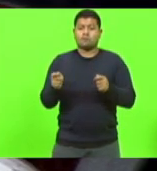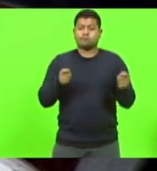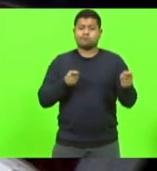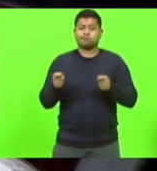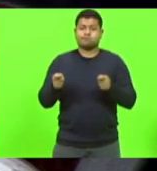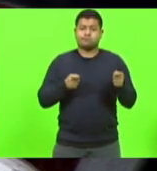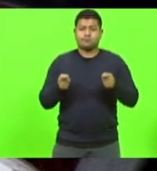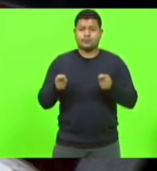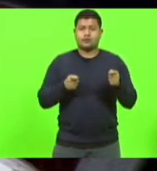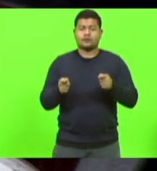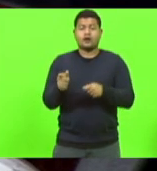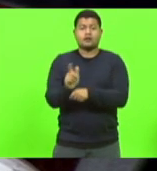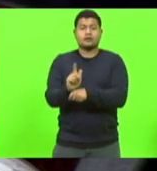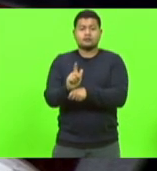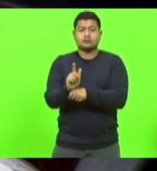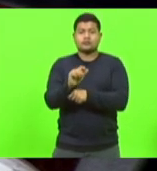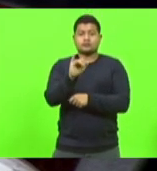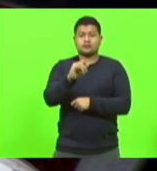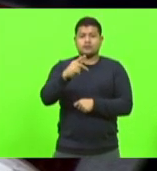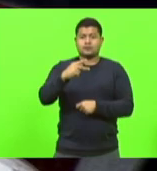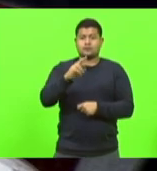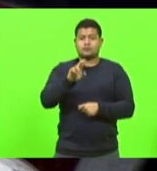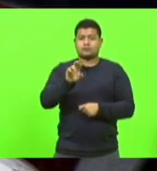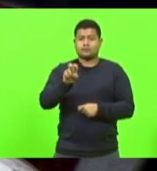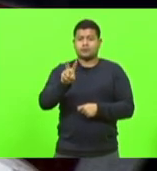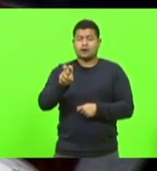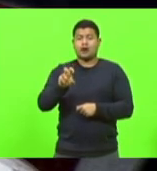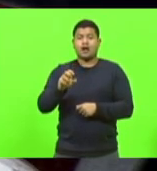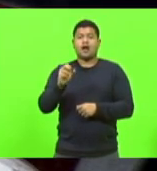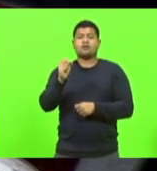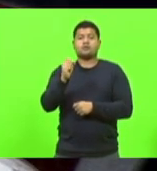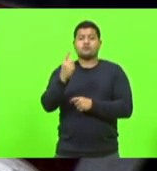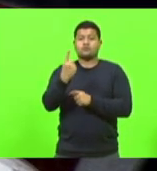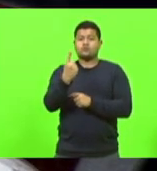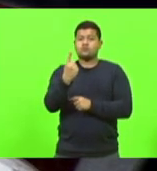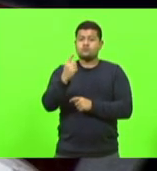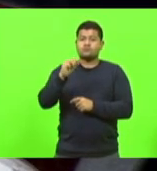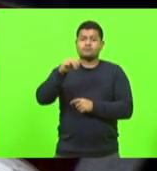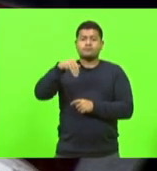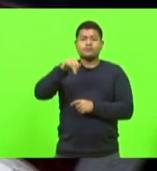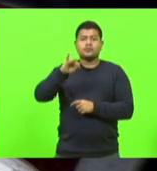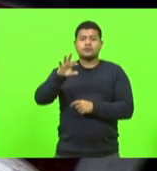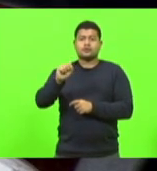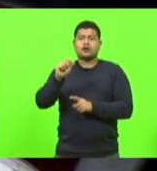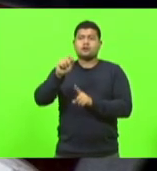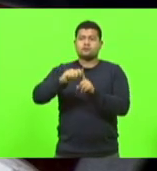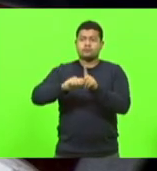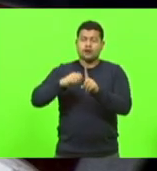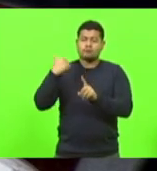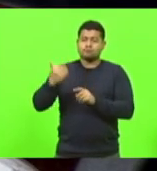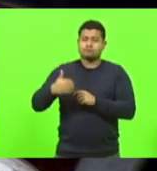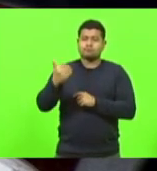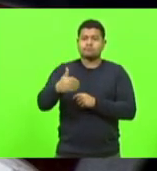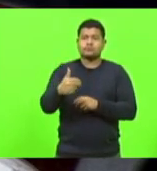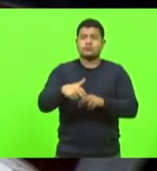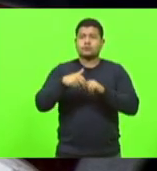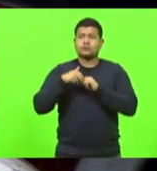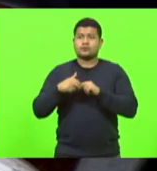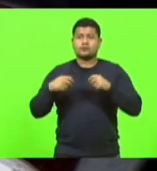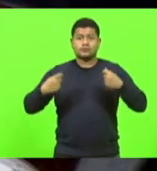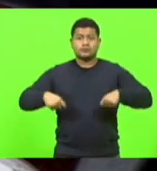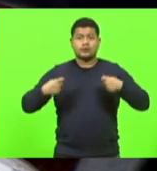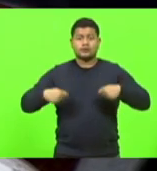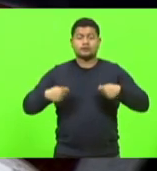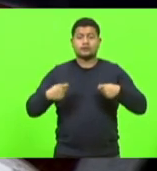na gestão do iprev de mais de um milhão de reais todos os meses por isso tem que constar como emenda